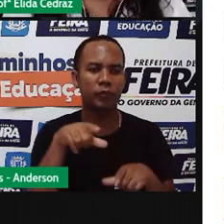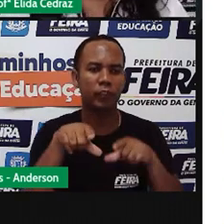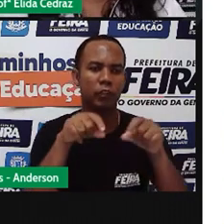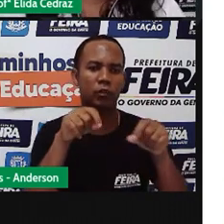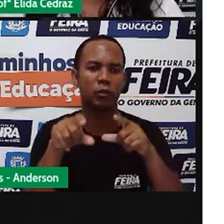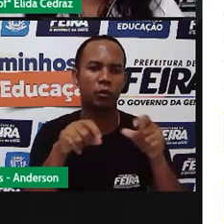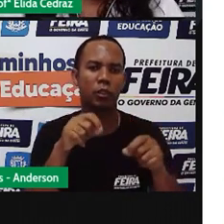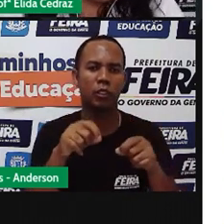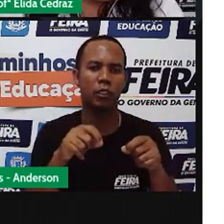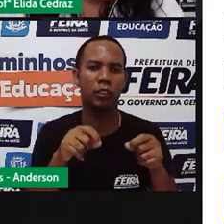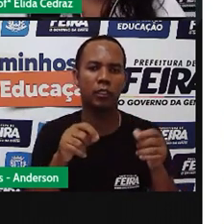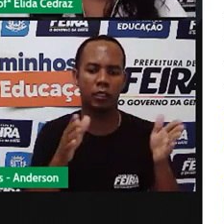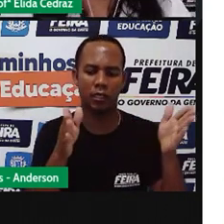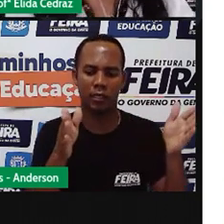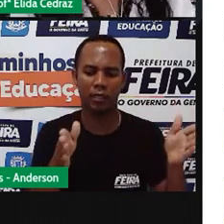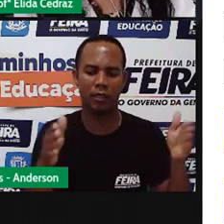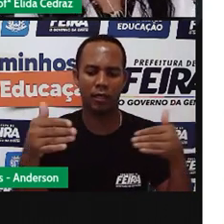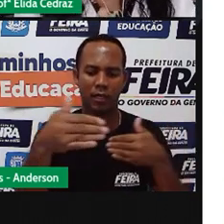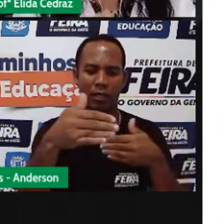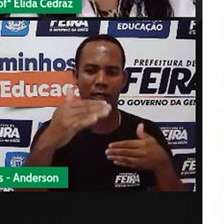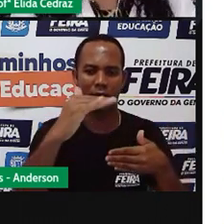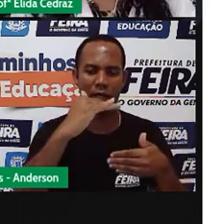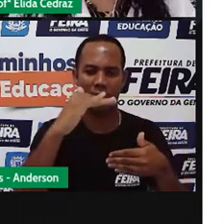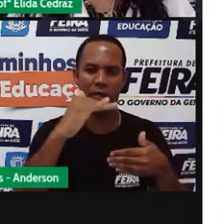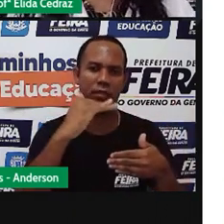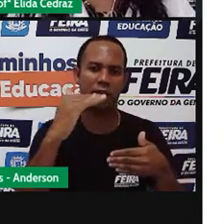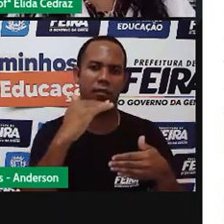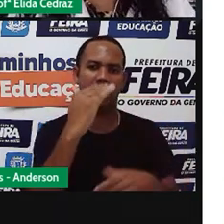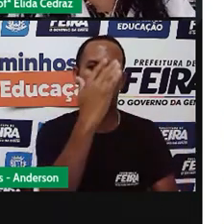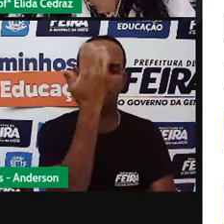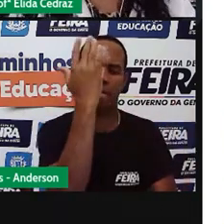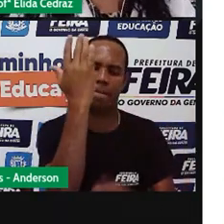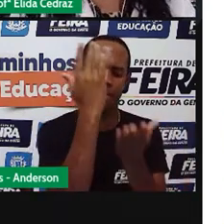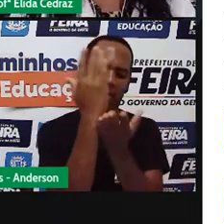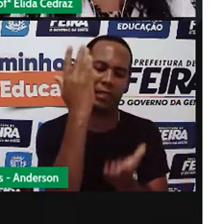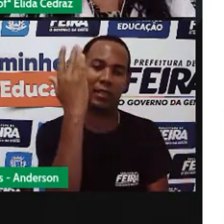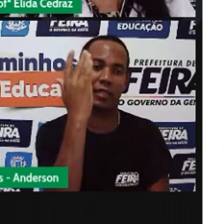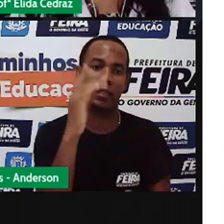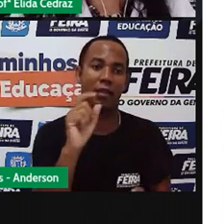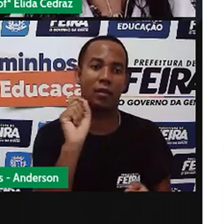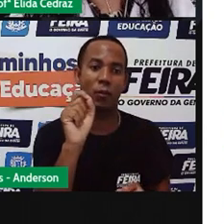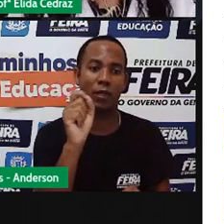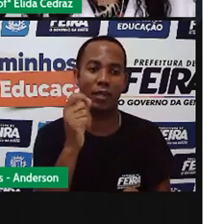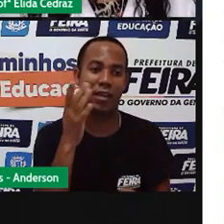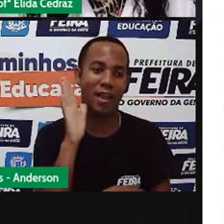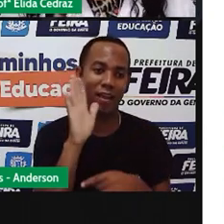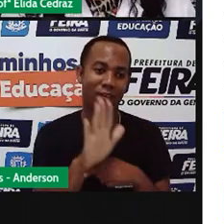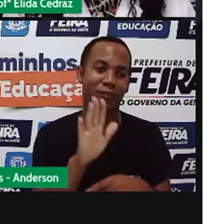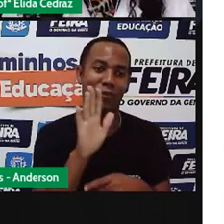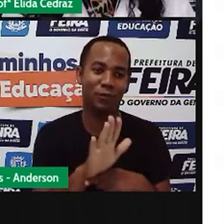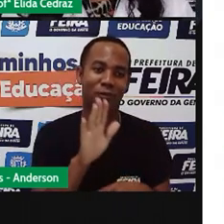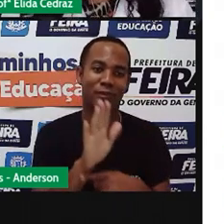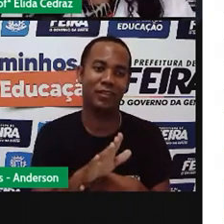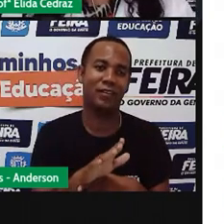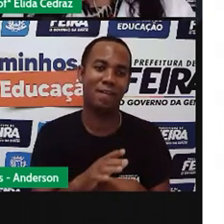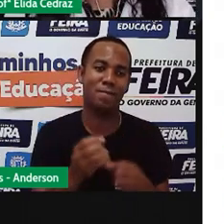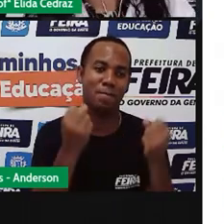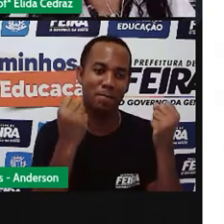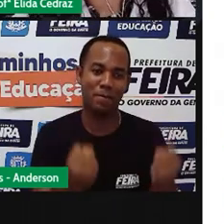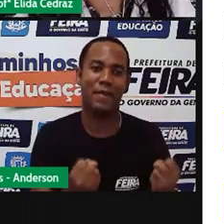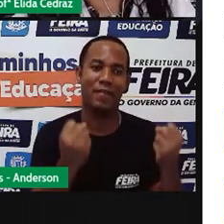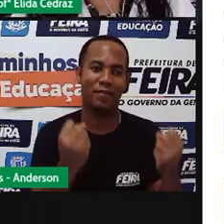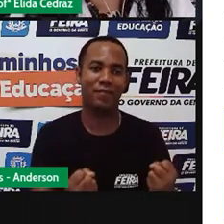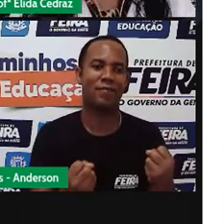escolhemos a caixa de madeira para transportar as frutas e as verduras, porque ela suporta